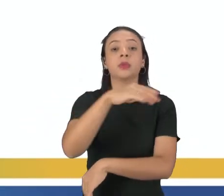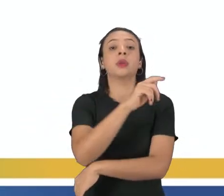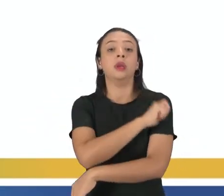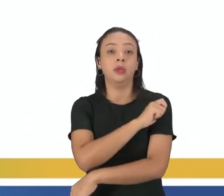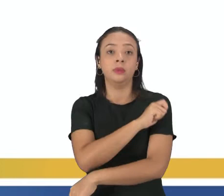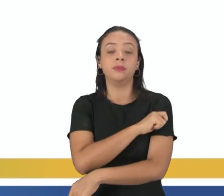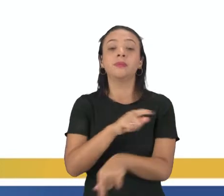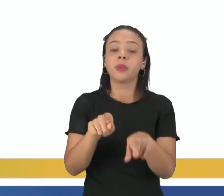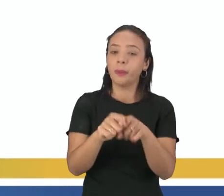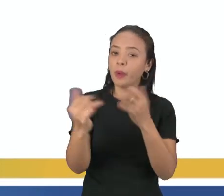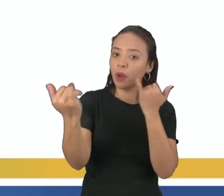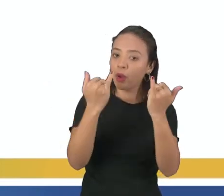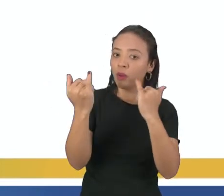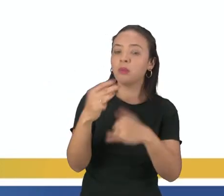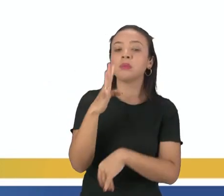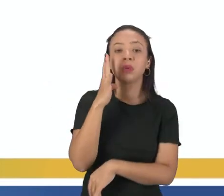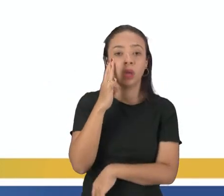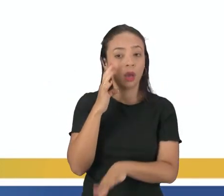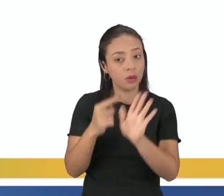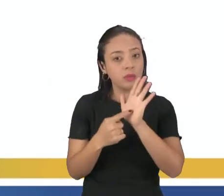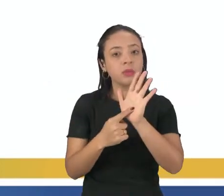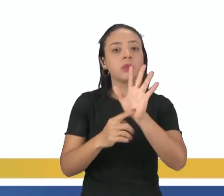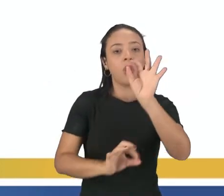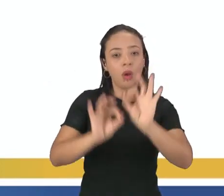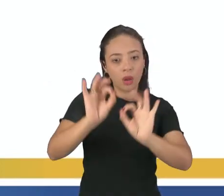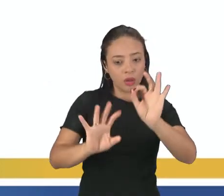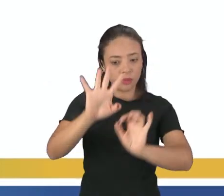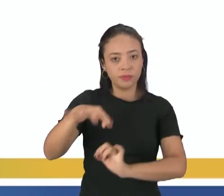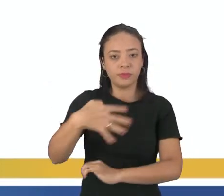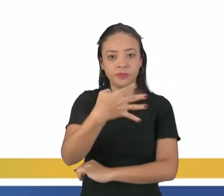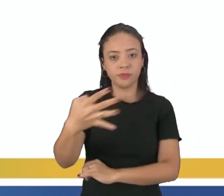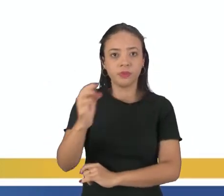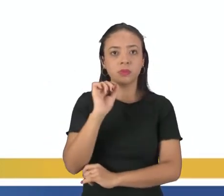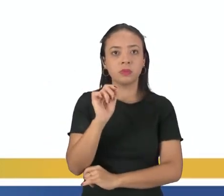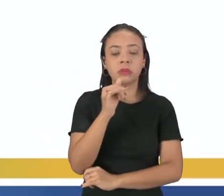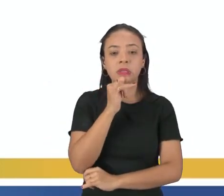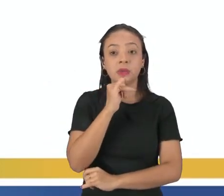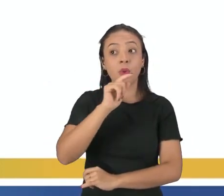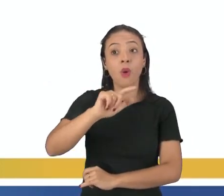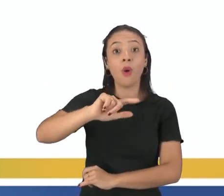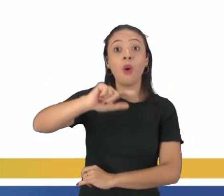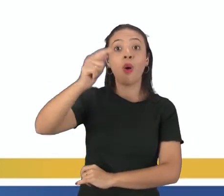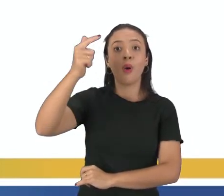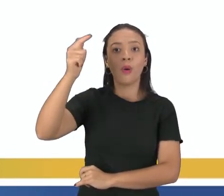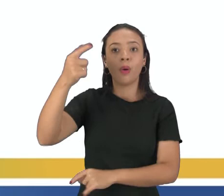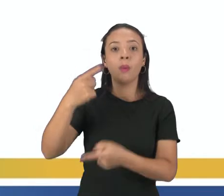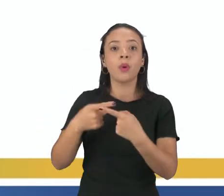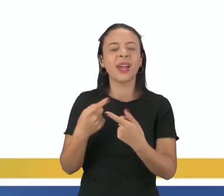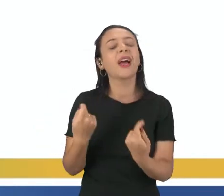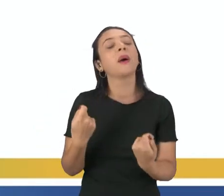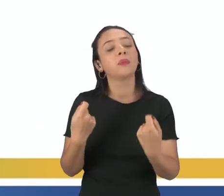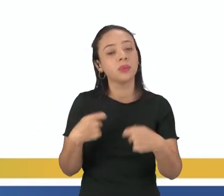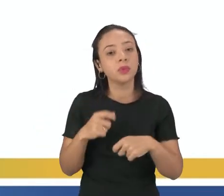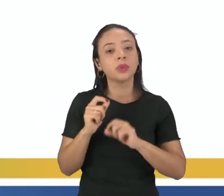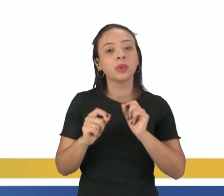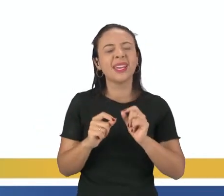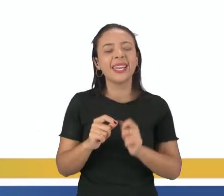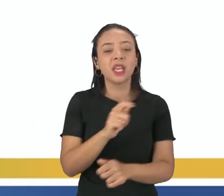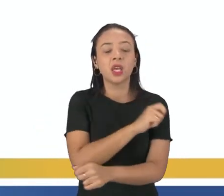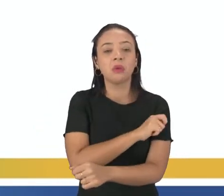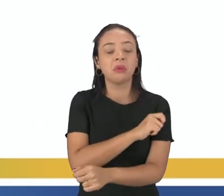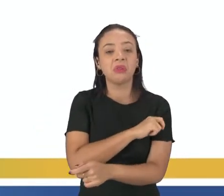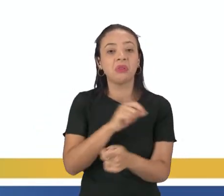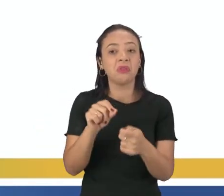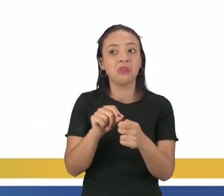informação interessante que eu poderia acrescentar nessa tabela, por exemplo, é colocar outros, né? Porque pode ser que o aluno não faça